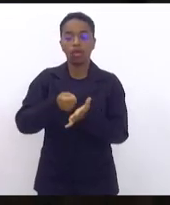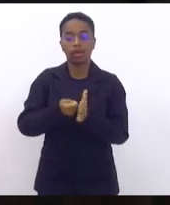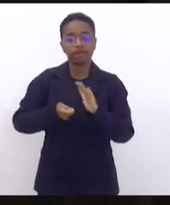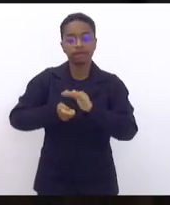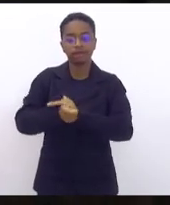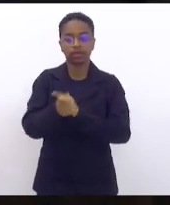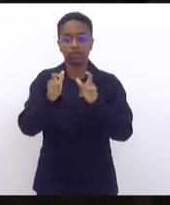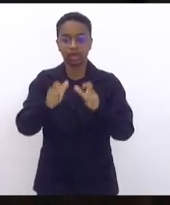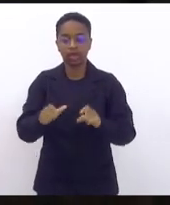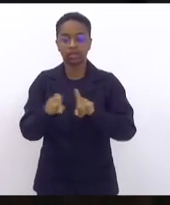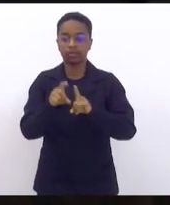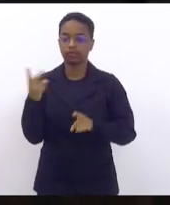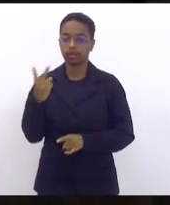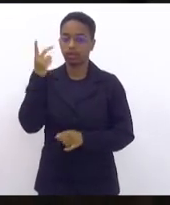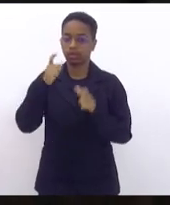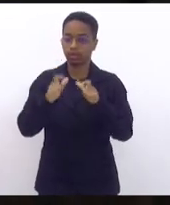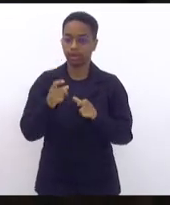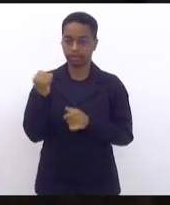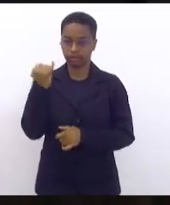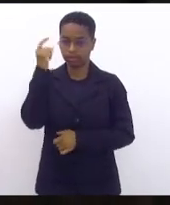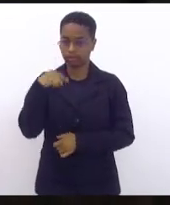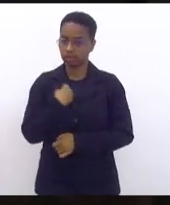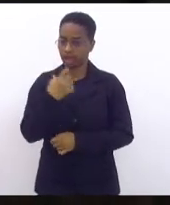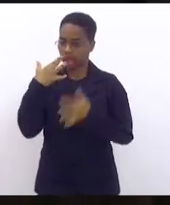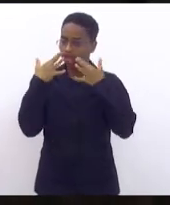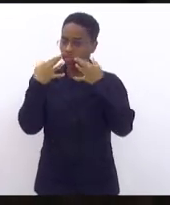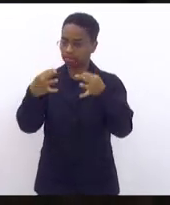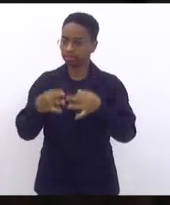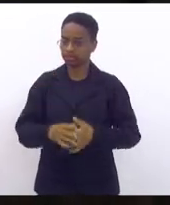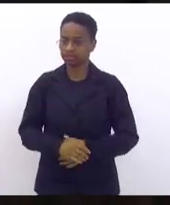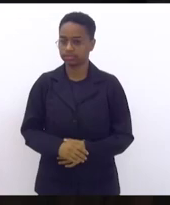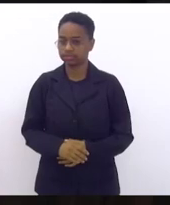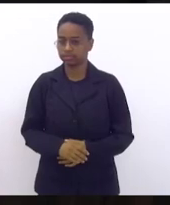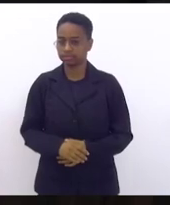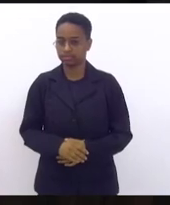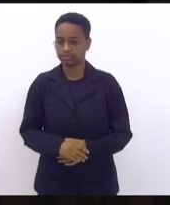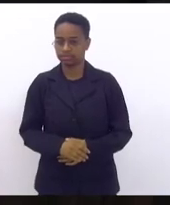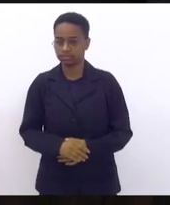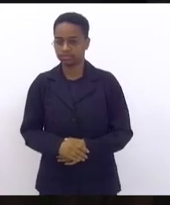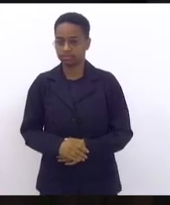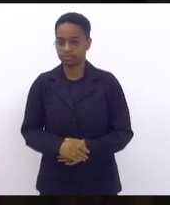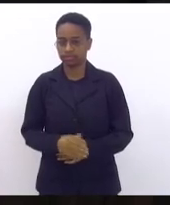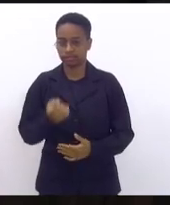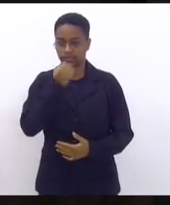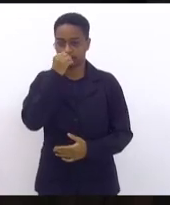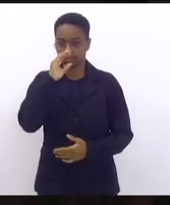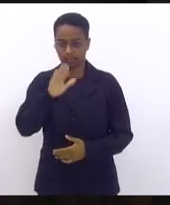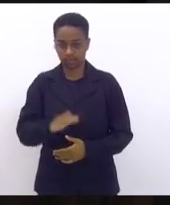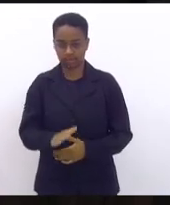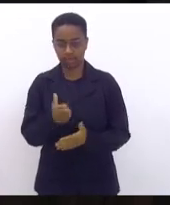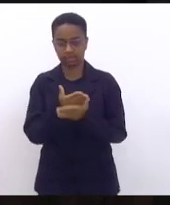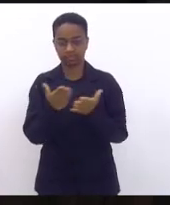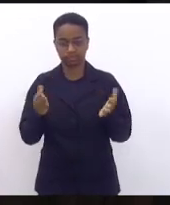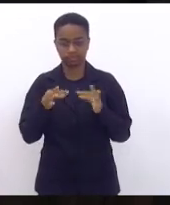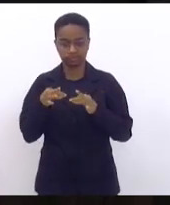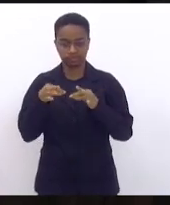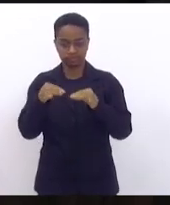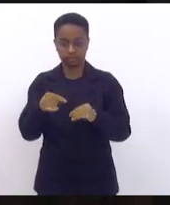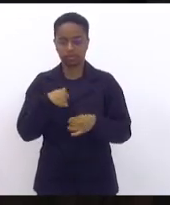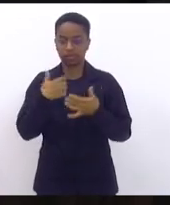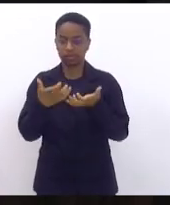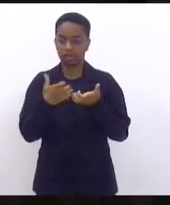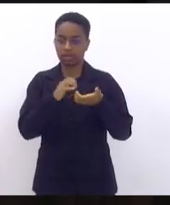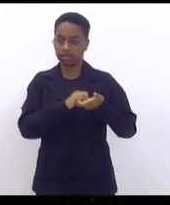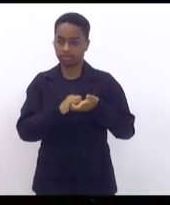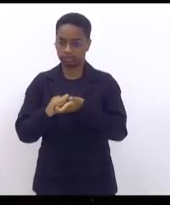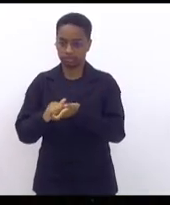daquele espaço tão importante. Estamos de olho. Boa tarde a todas e todos. Eu quero